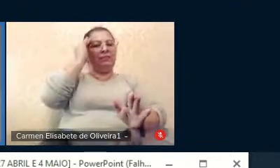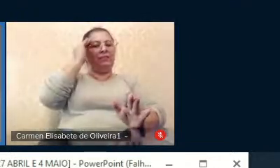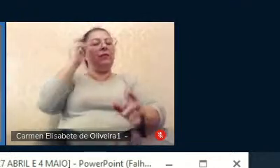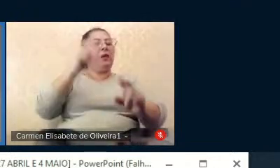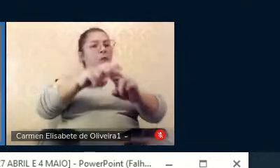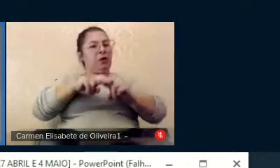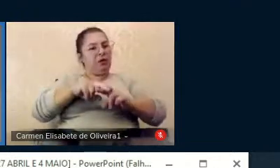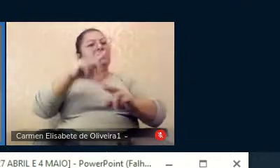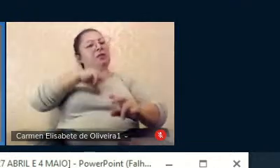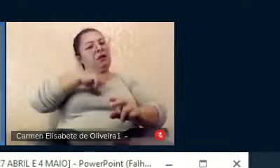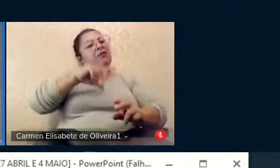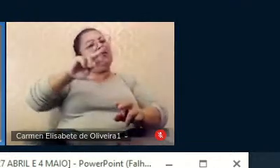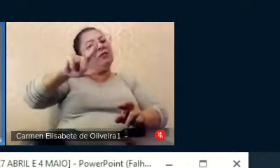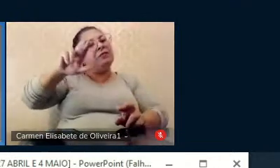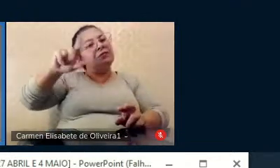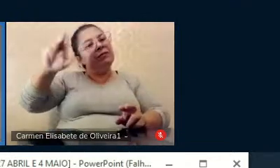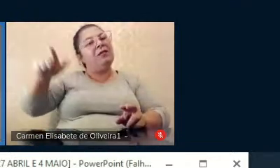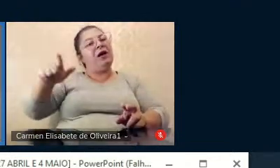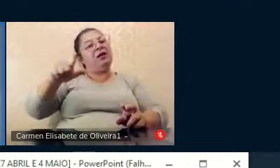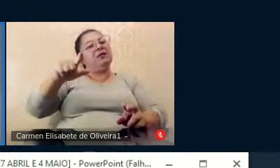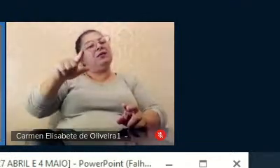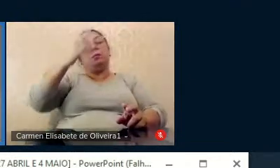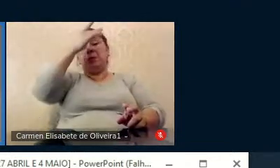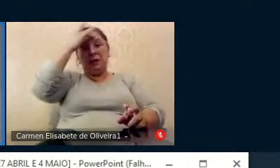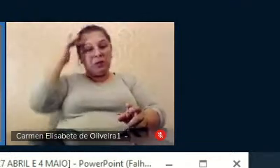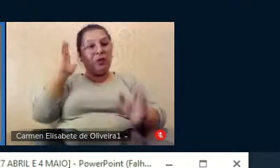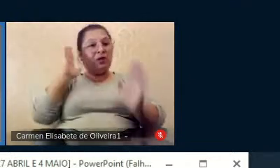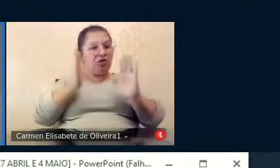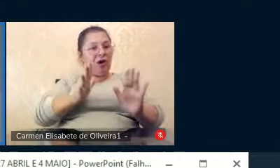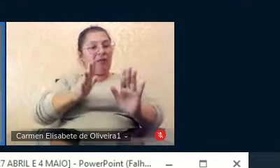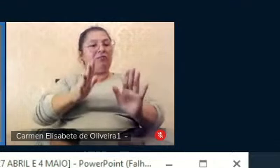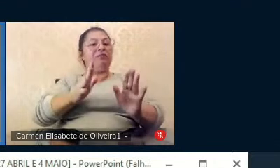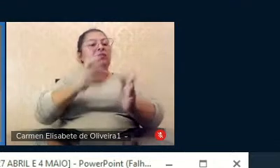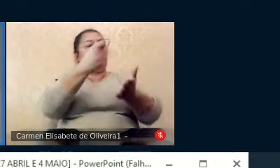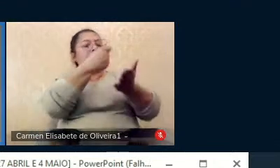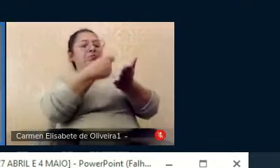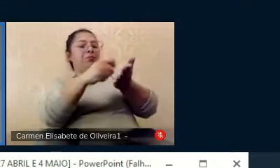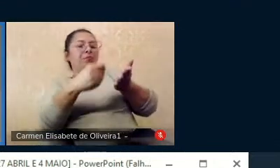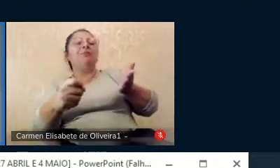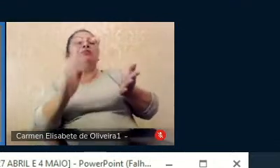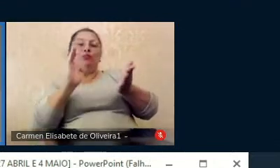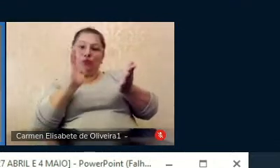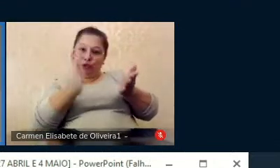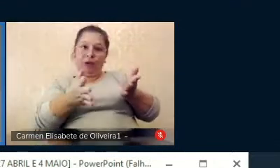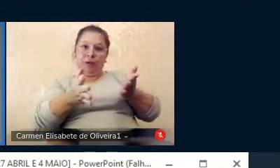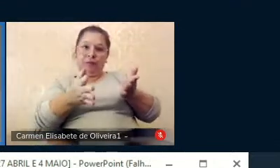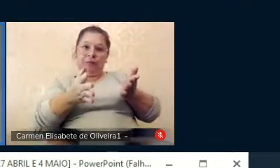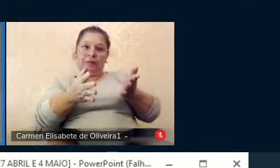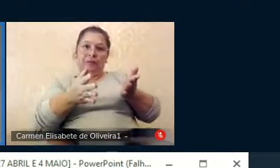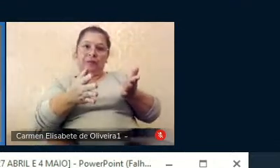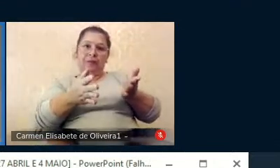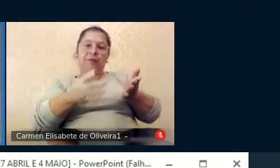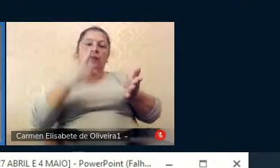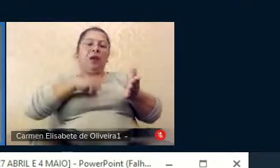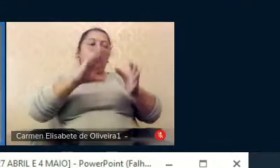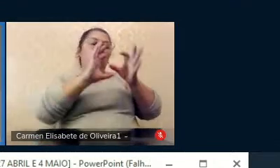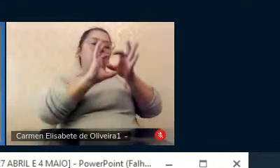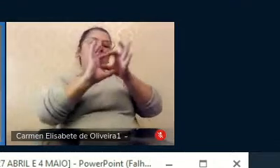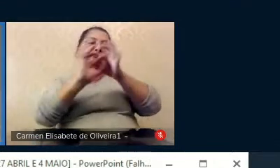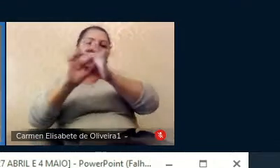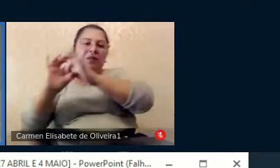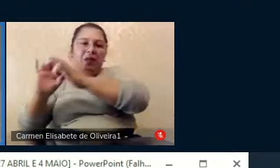surgiram vários autores também que trazem obras assim que mais